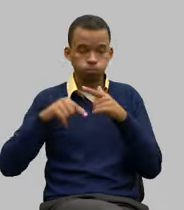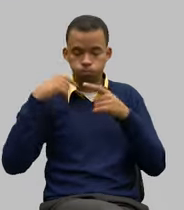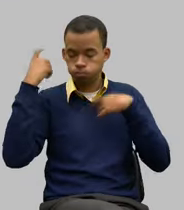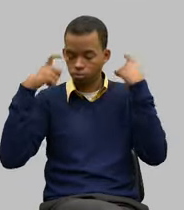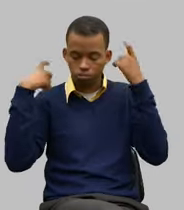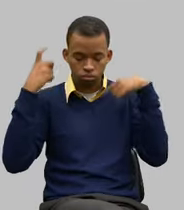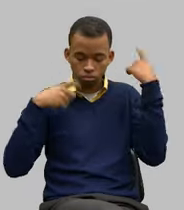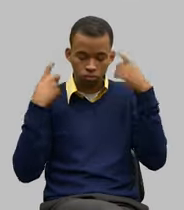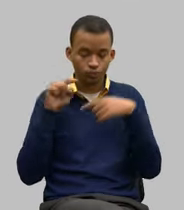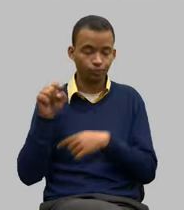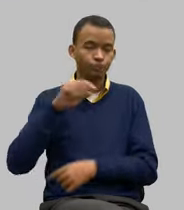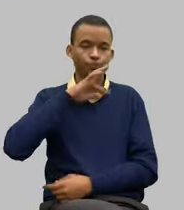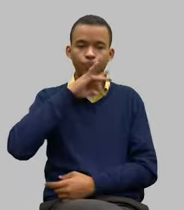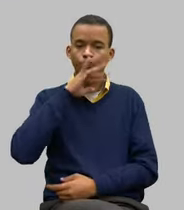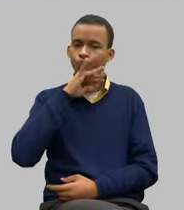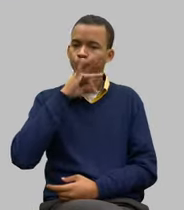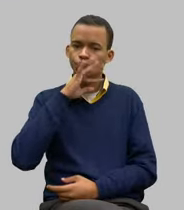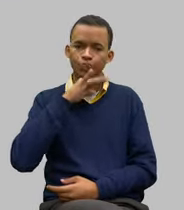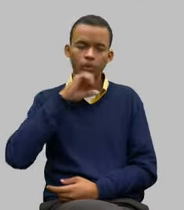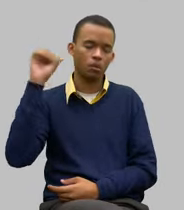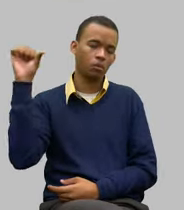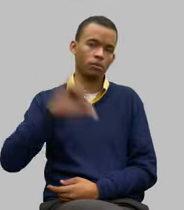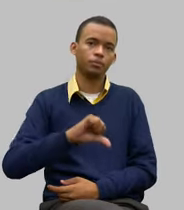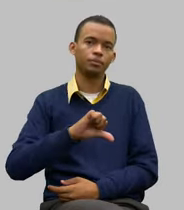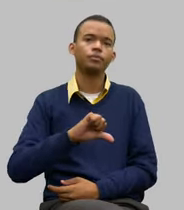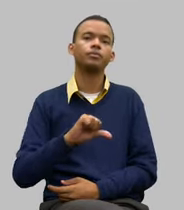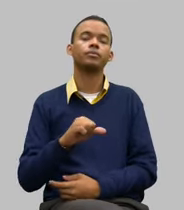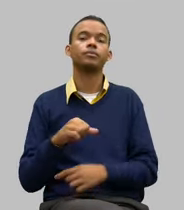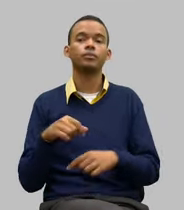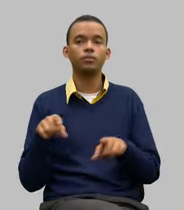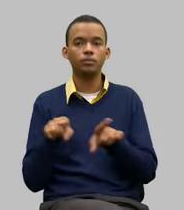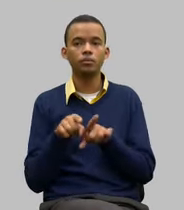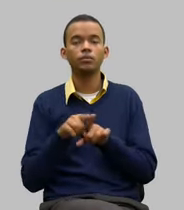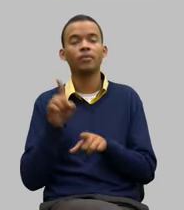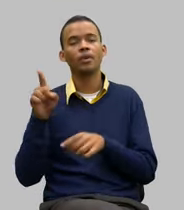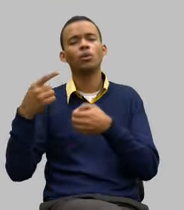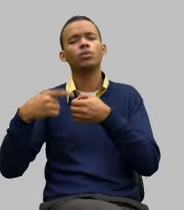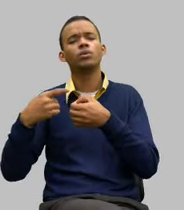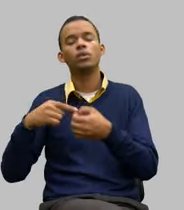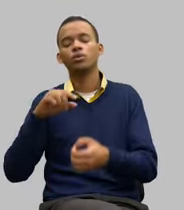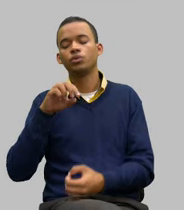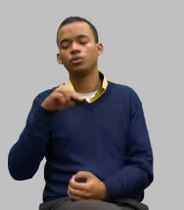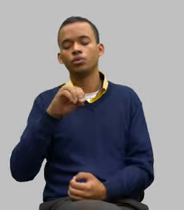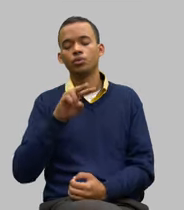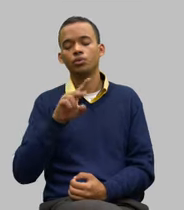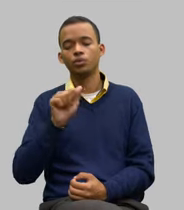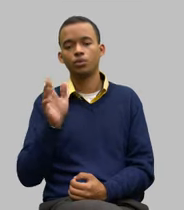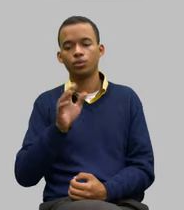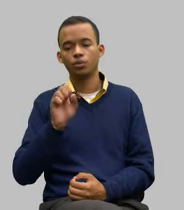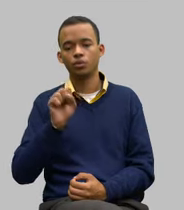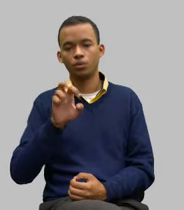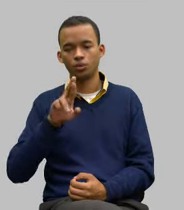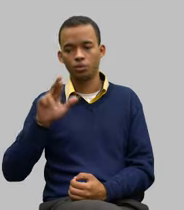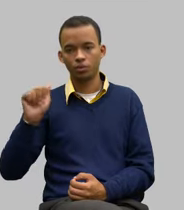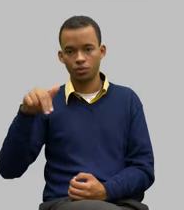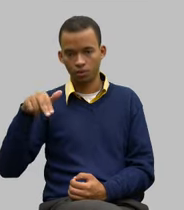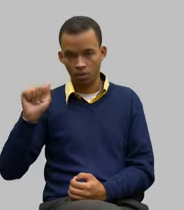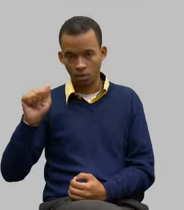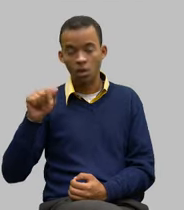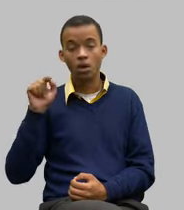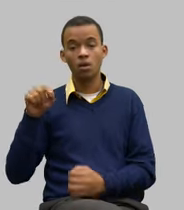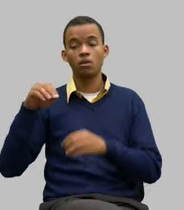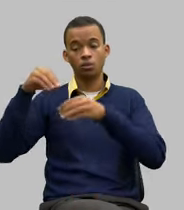passagem daquele senhor lá eh aqui em Nova Serrana teve um diretor de segurança da unidade prisional